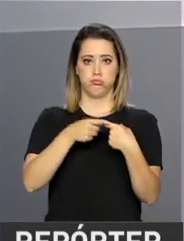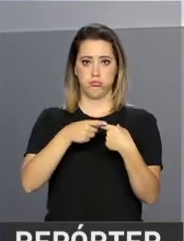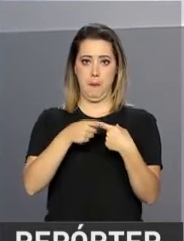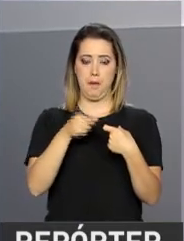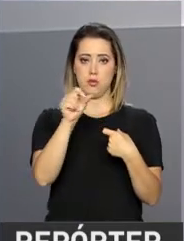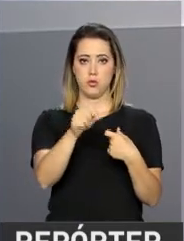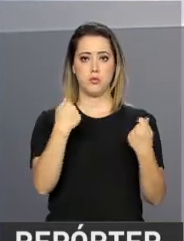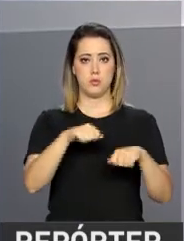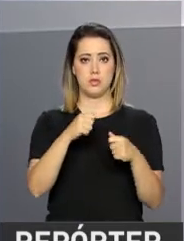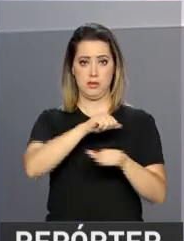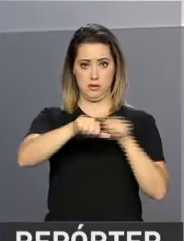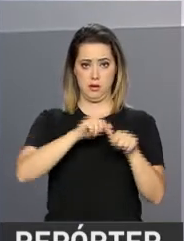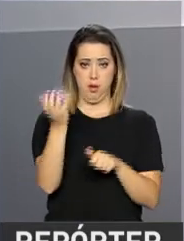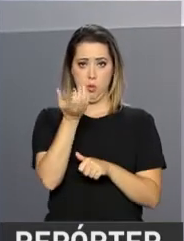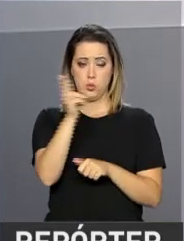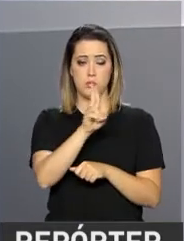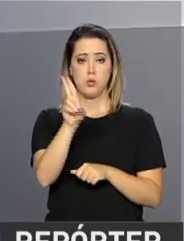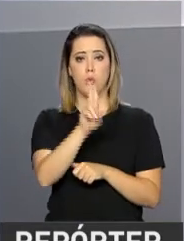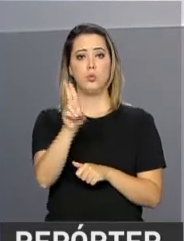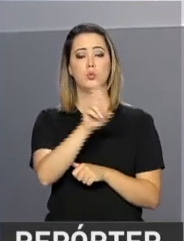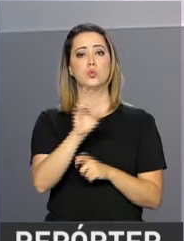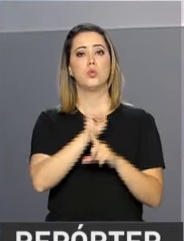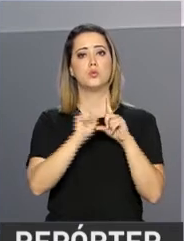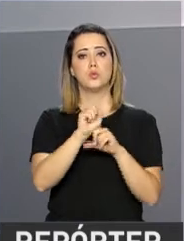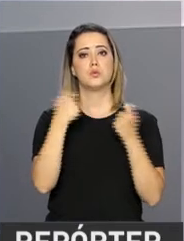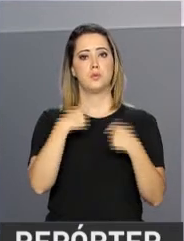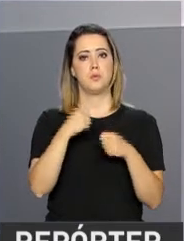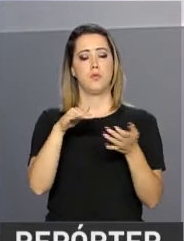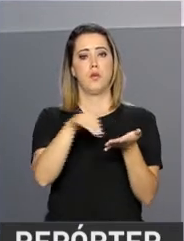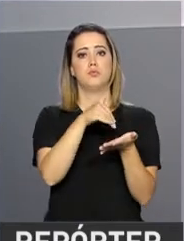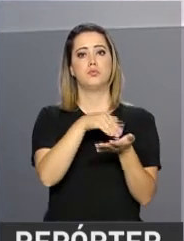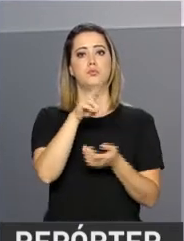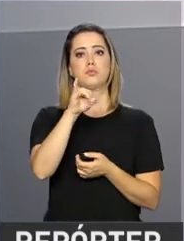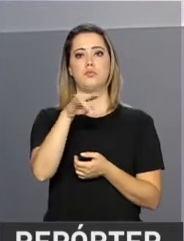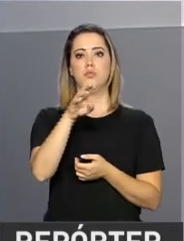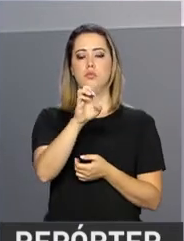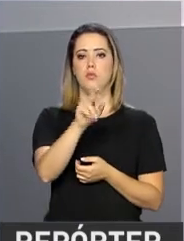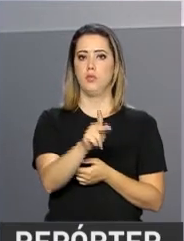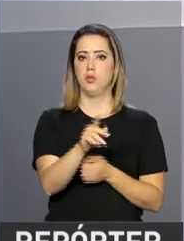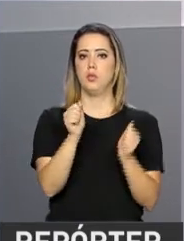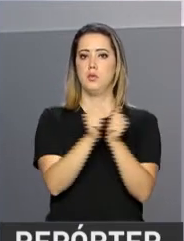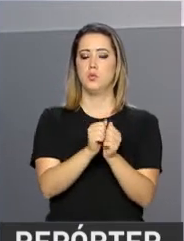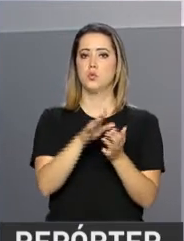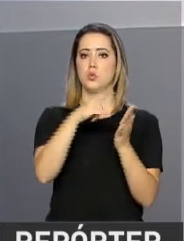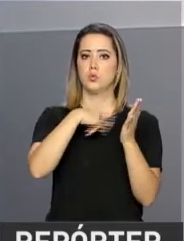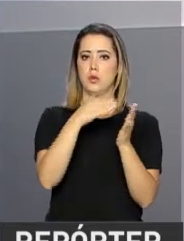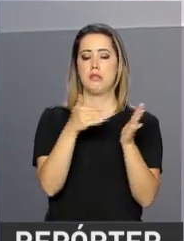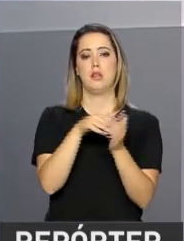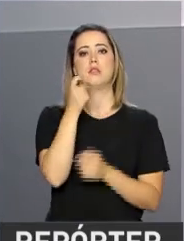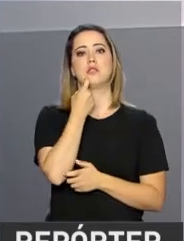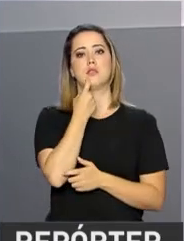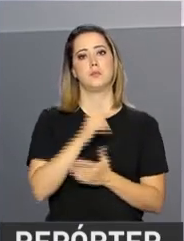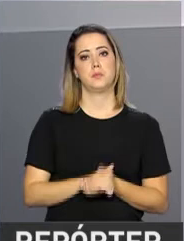2017 o prazo para fazer a solicitação no site do inep e enviar os documentos necessários vai até a próxima sexta